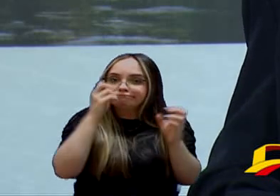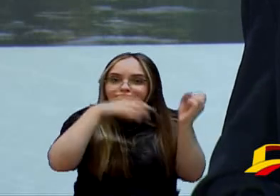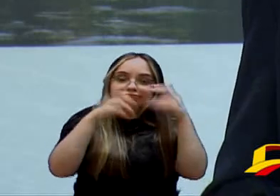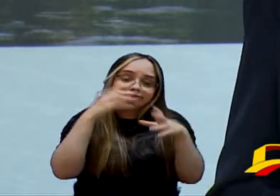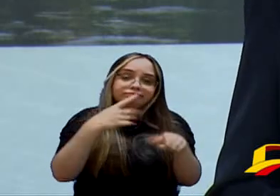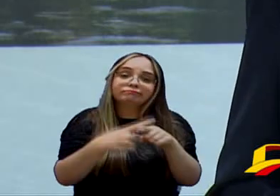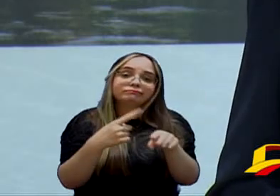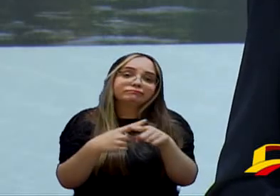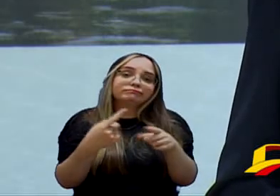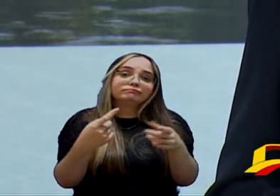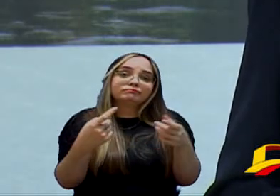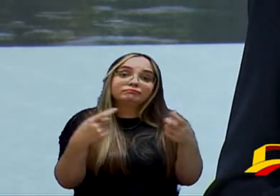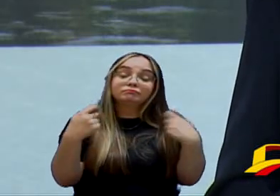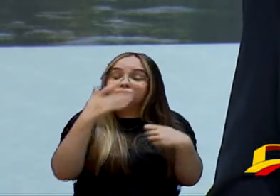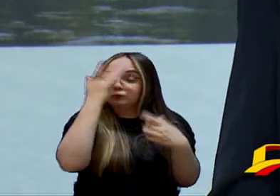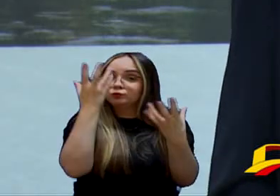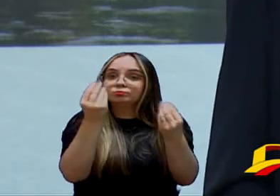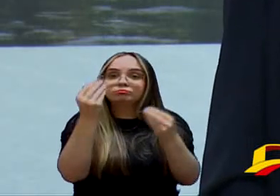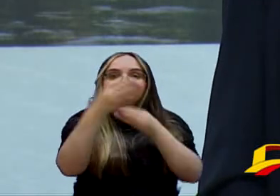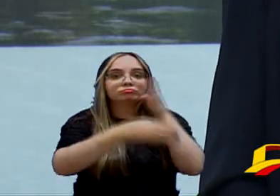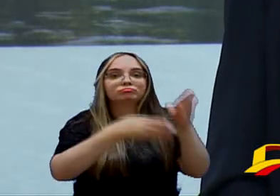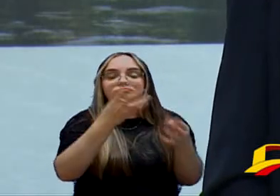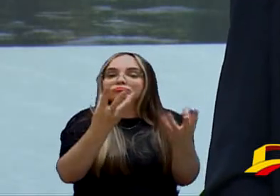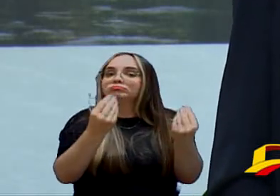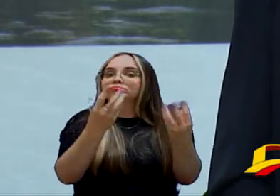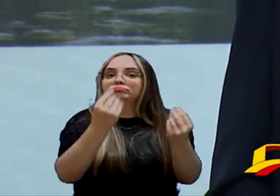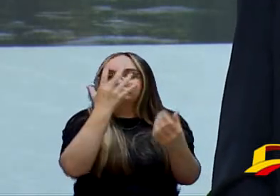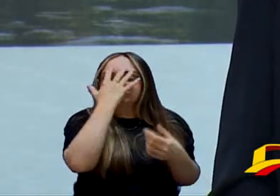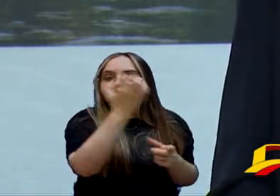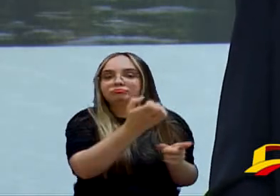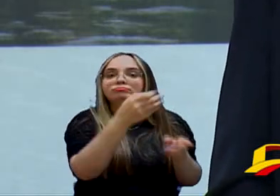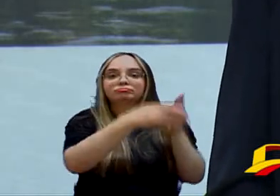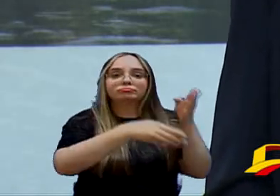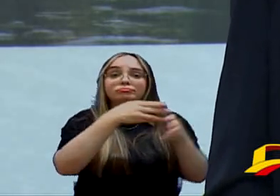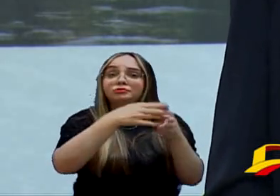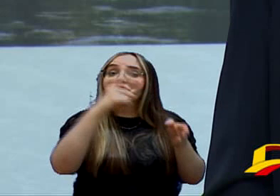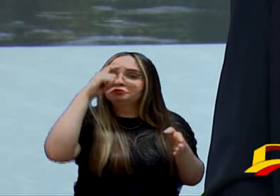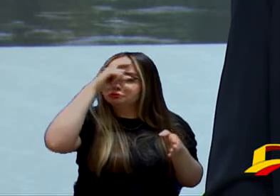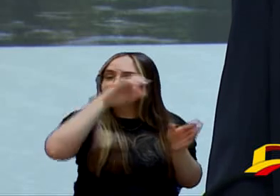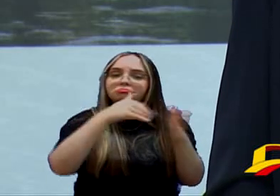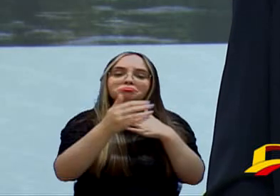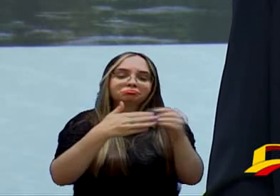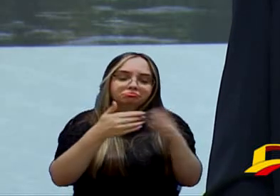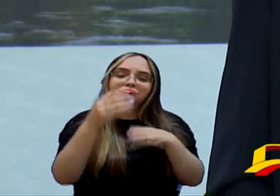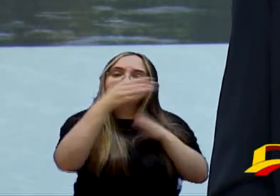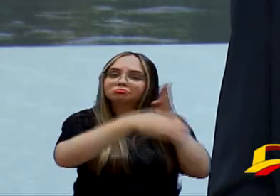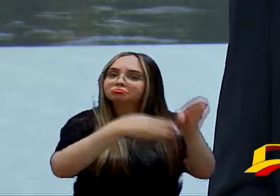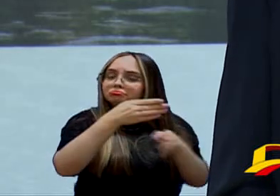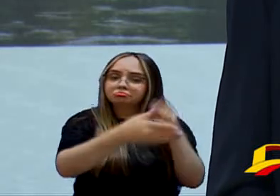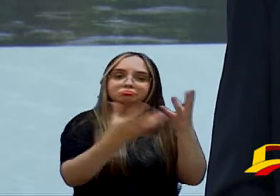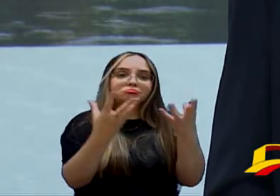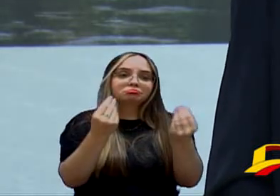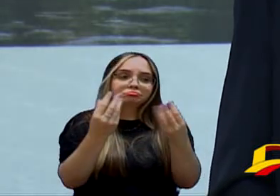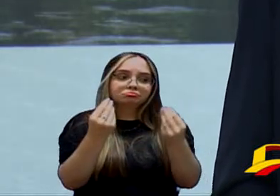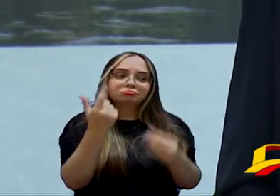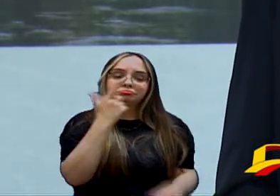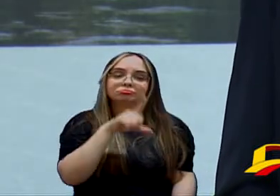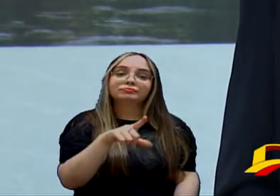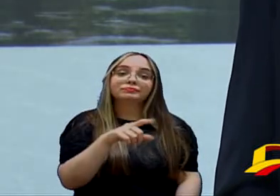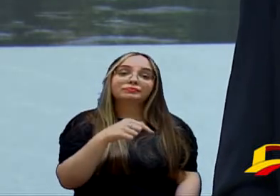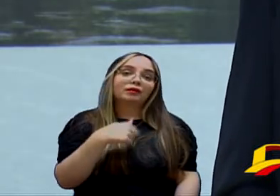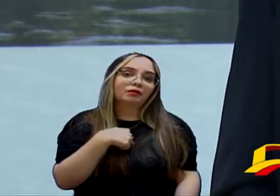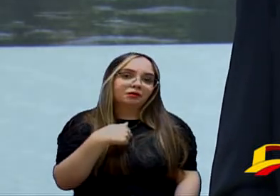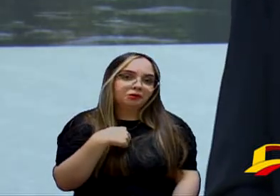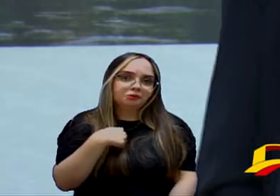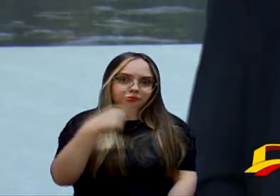que atrai muita gente atrai mesmo com essa dificuldade inerentes ao trabalho